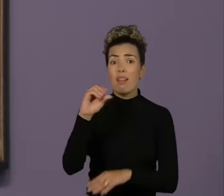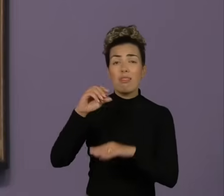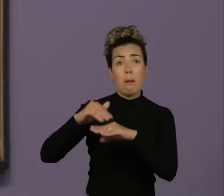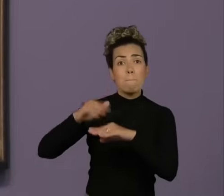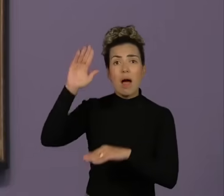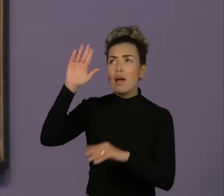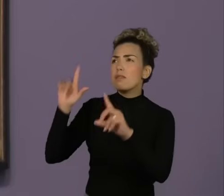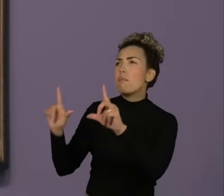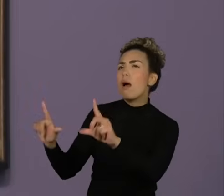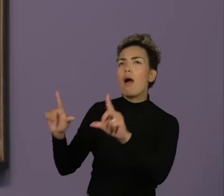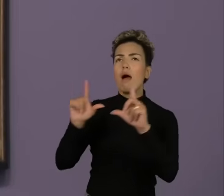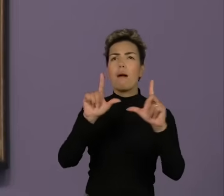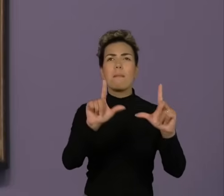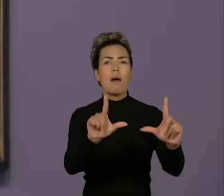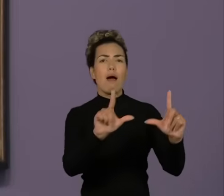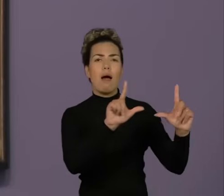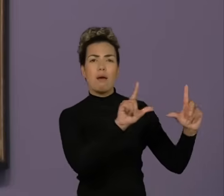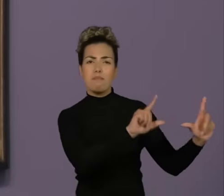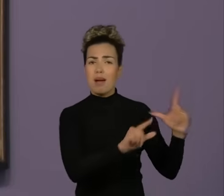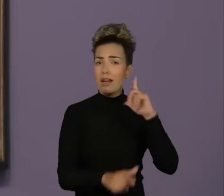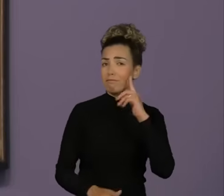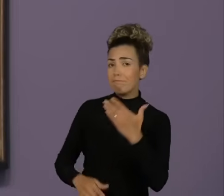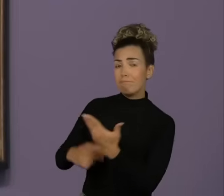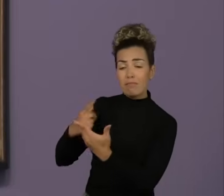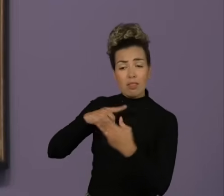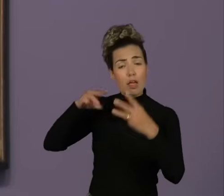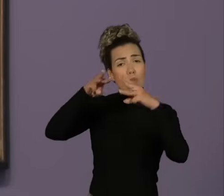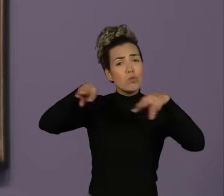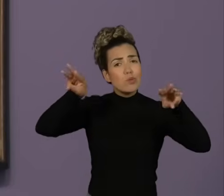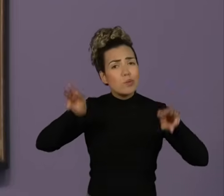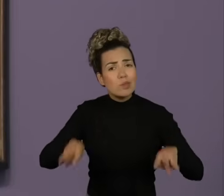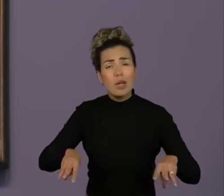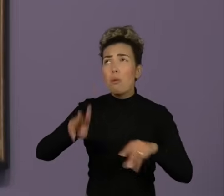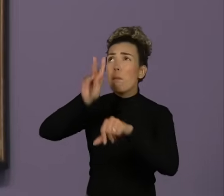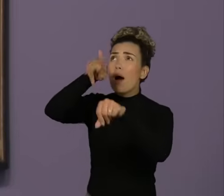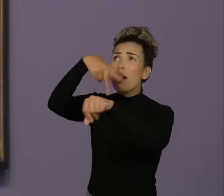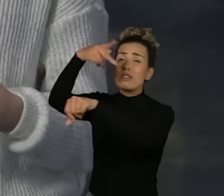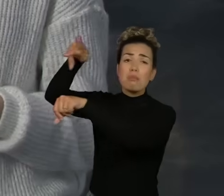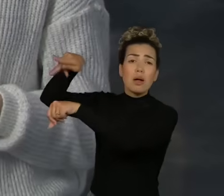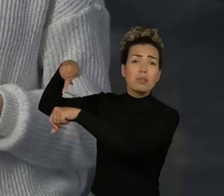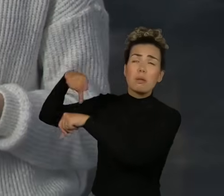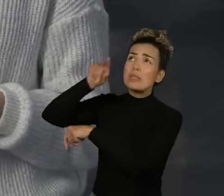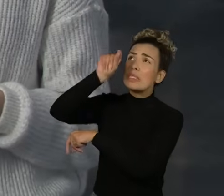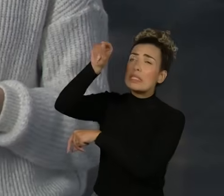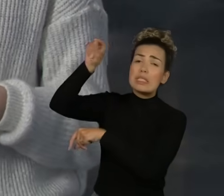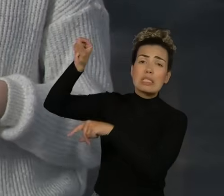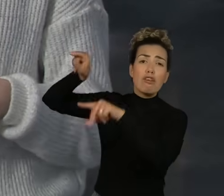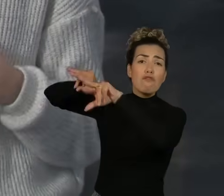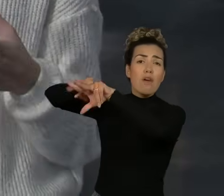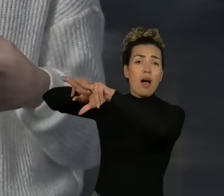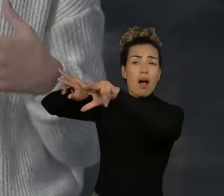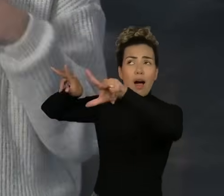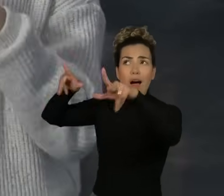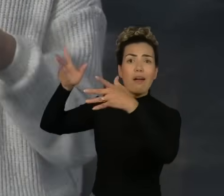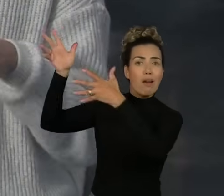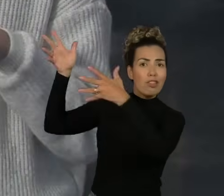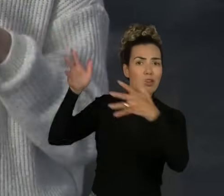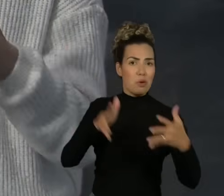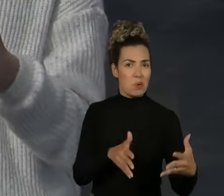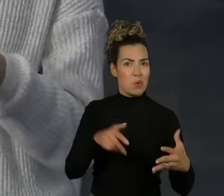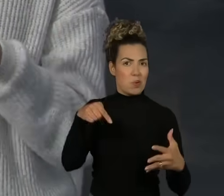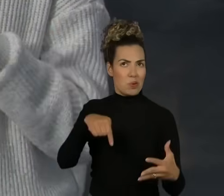vieram de museus e coleções particulares de vários países. O termo ecologia surge mais ou